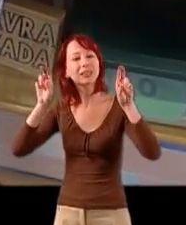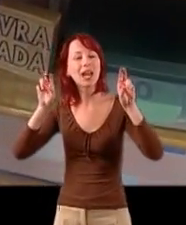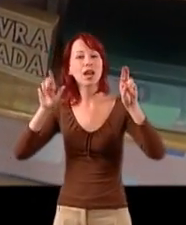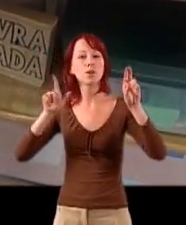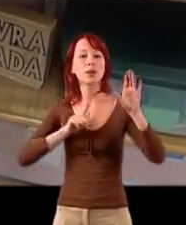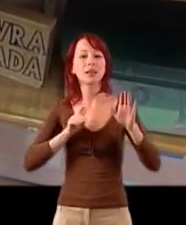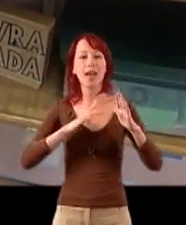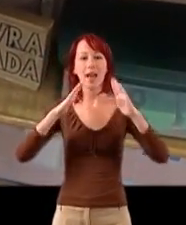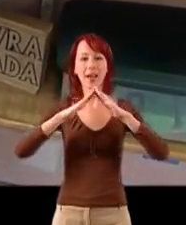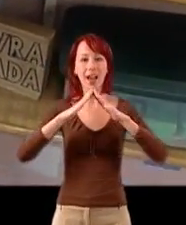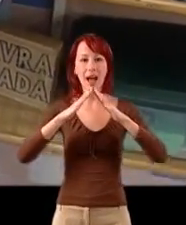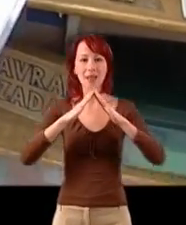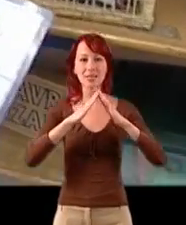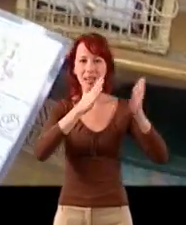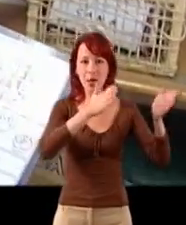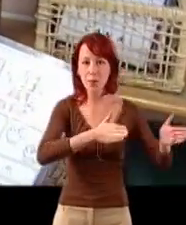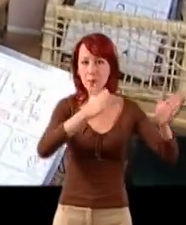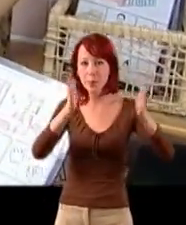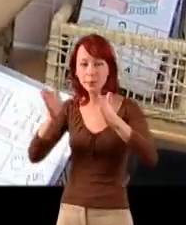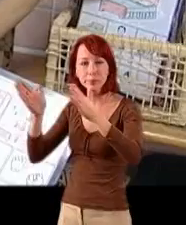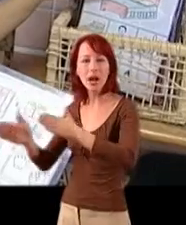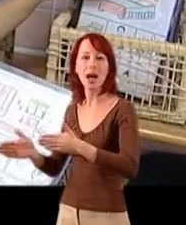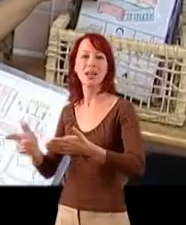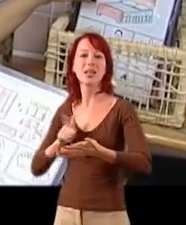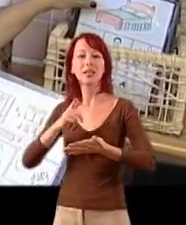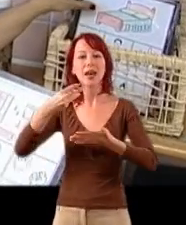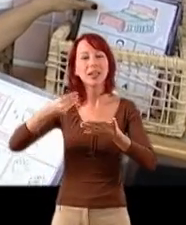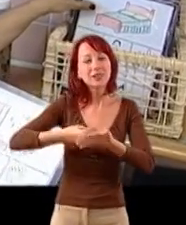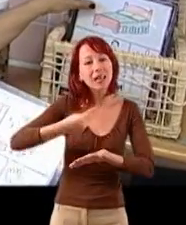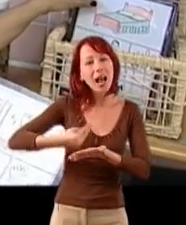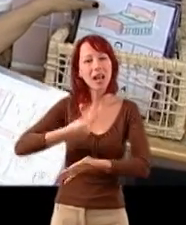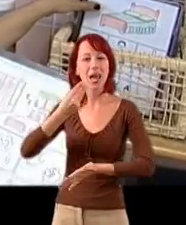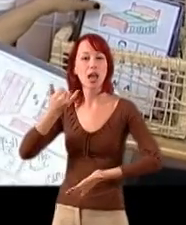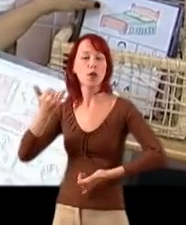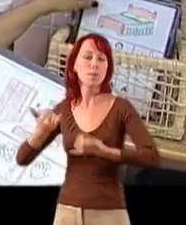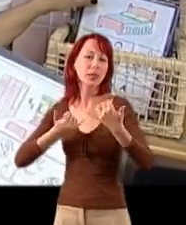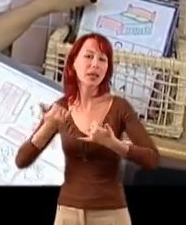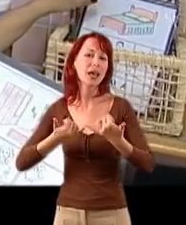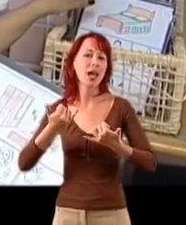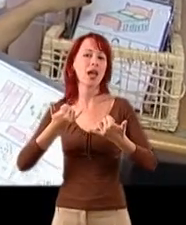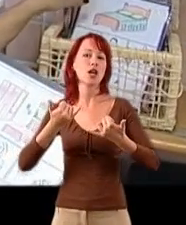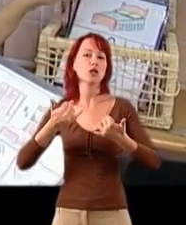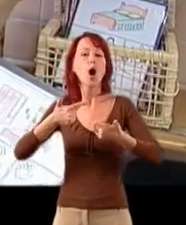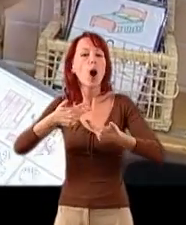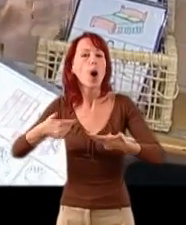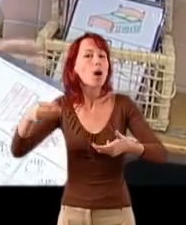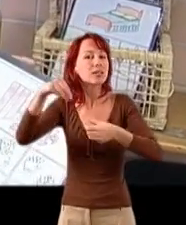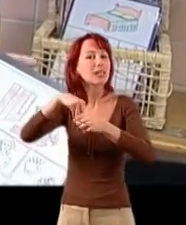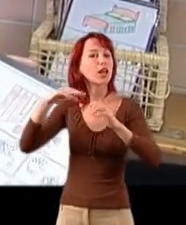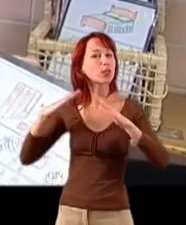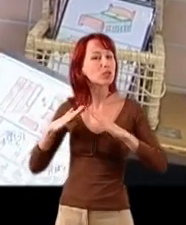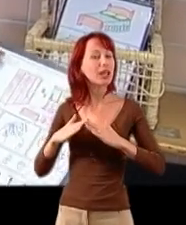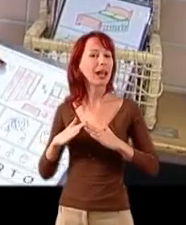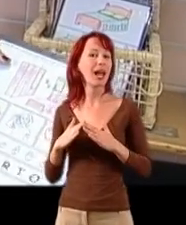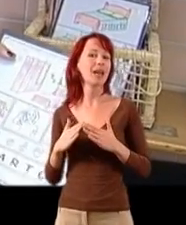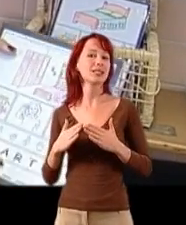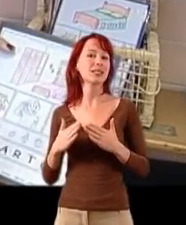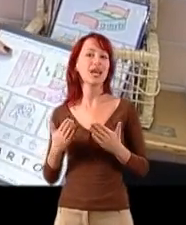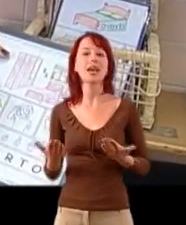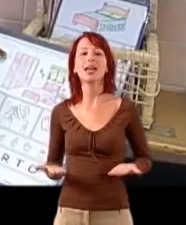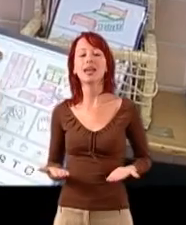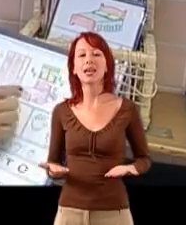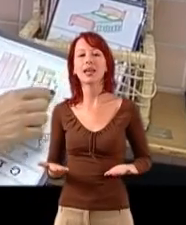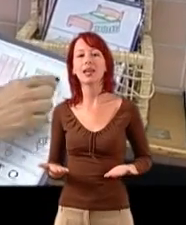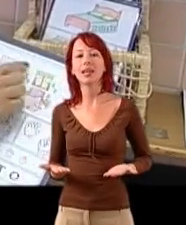né? Partes da casa, brinquedos, talheres, né? A parte de utensílios domésticos. E